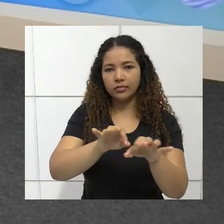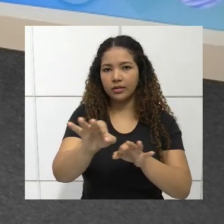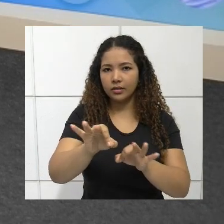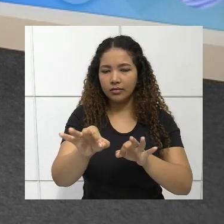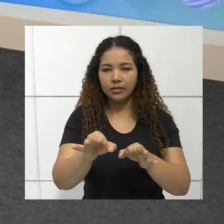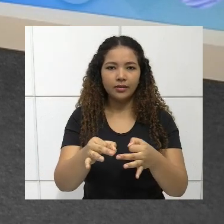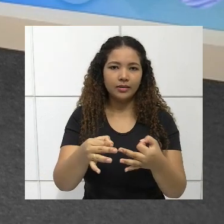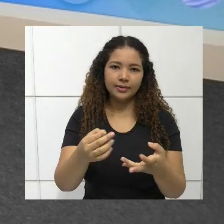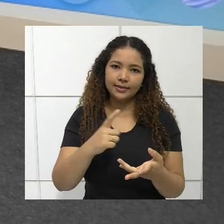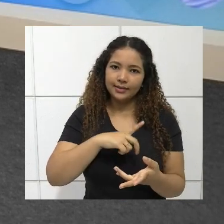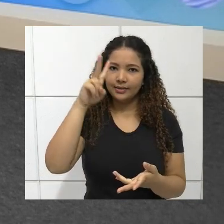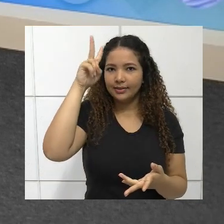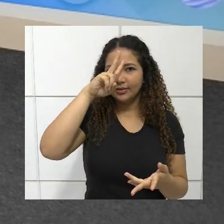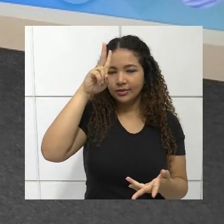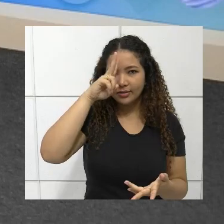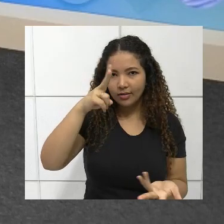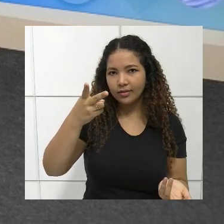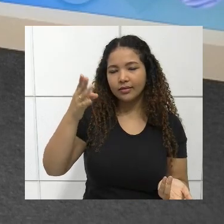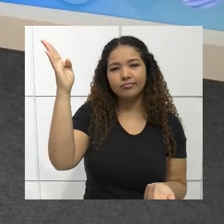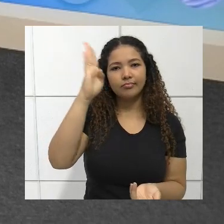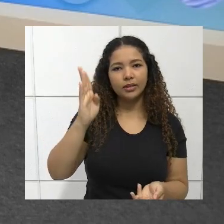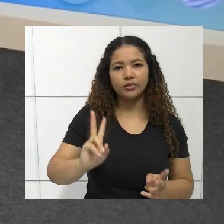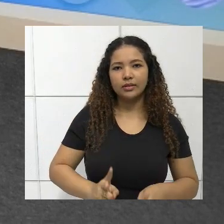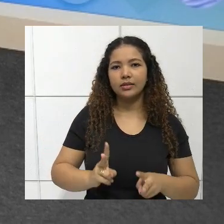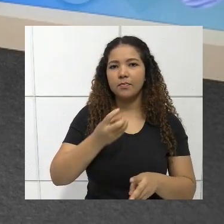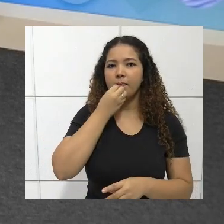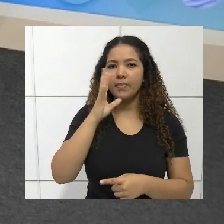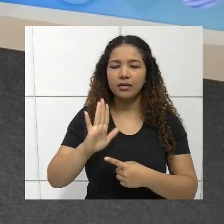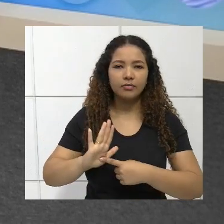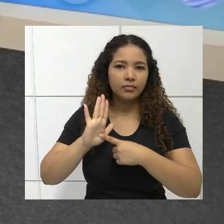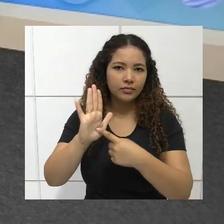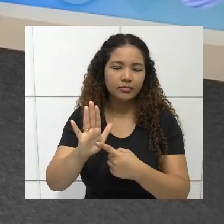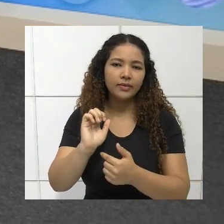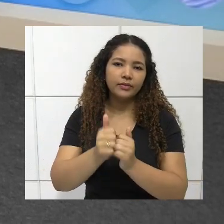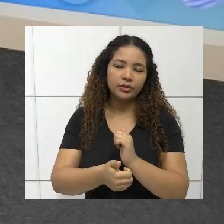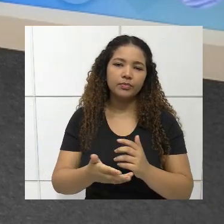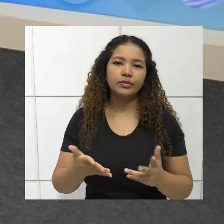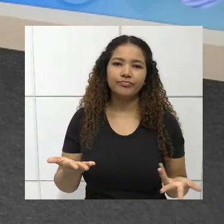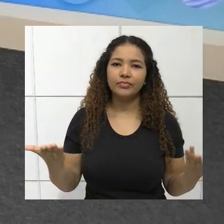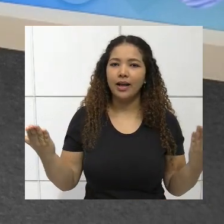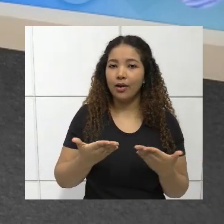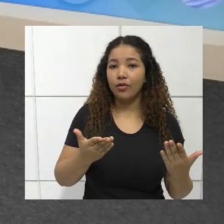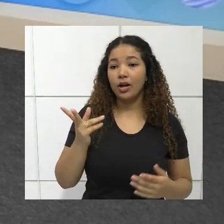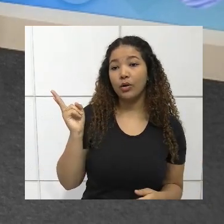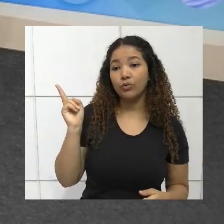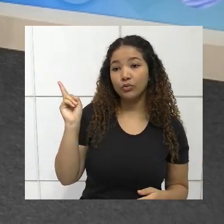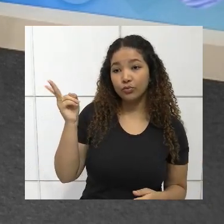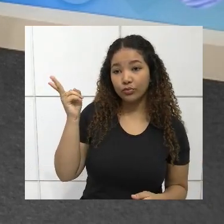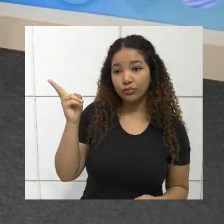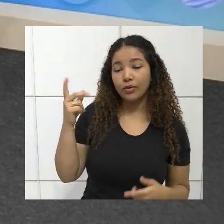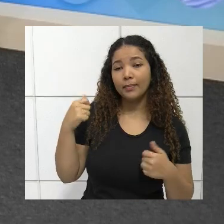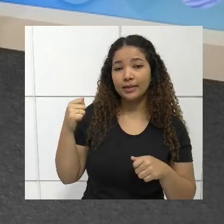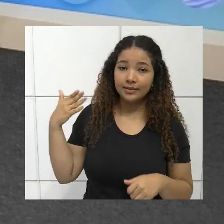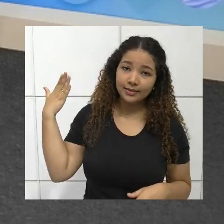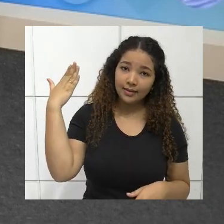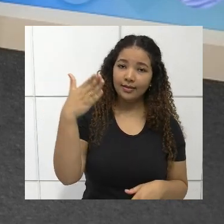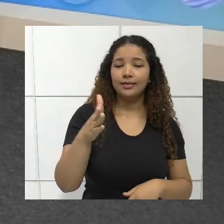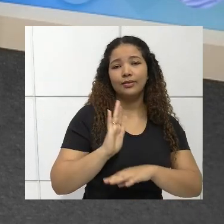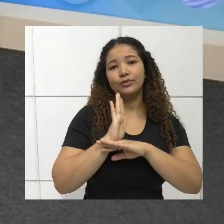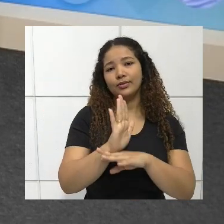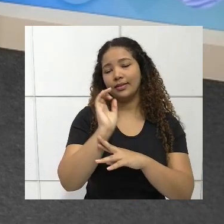onde historicamente o Brasil sempre foi bem representado no futebol mundial. Esse é o jeito, eu contigo ir lá, é só marcar esse pessoal. É possível. Só